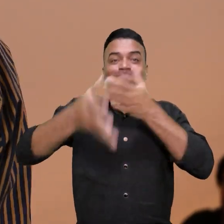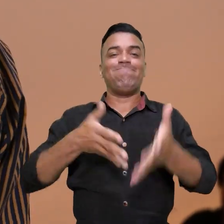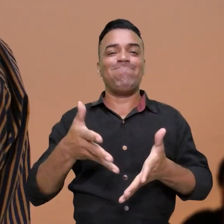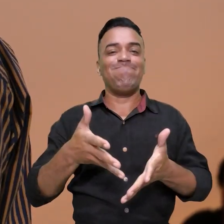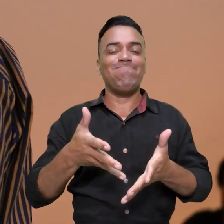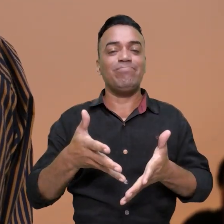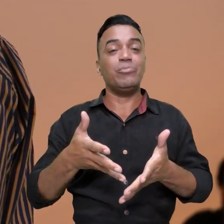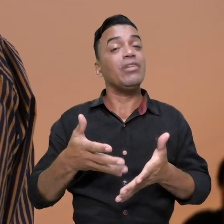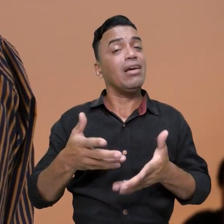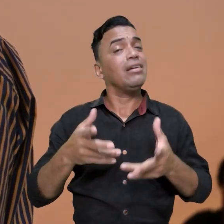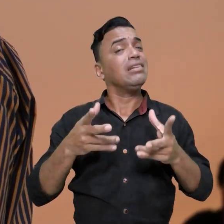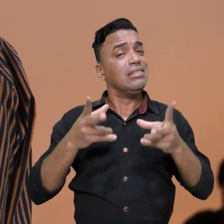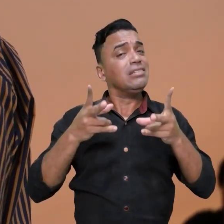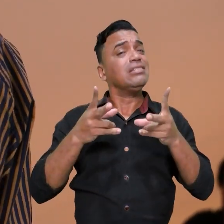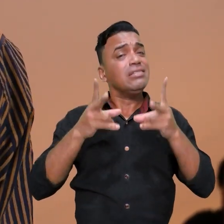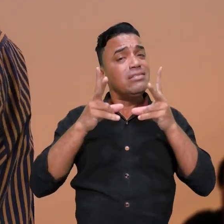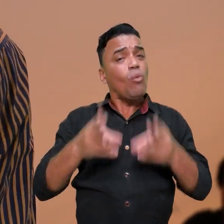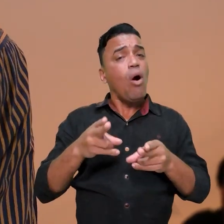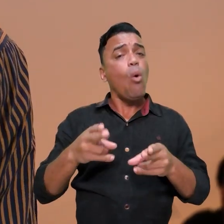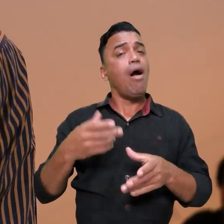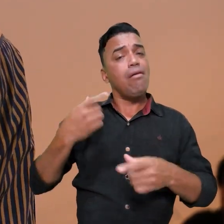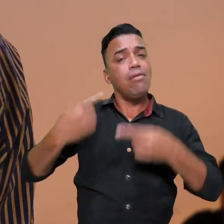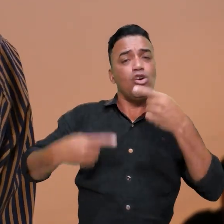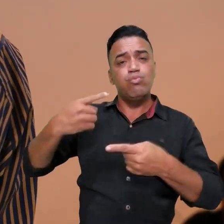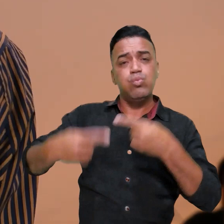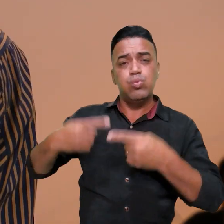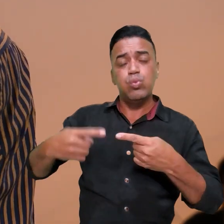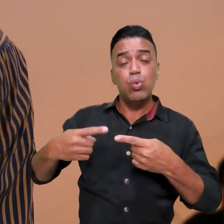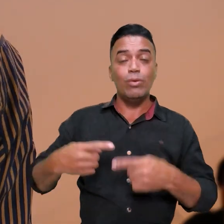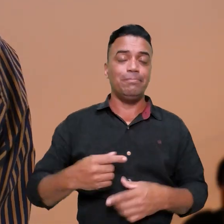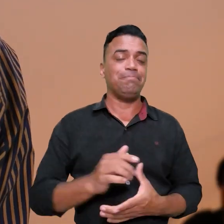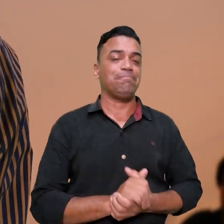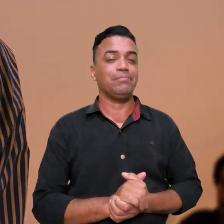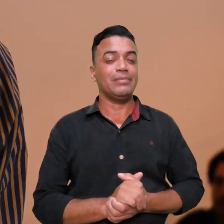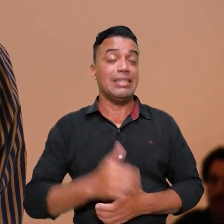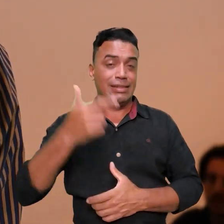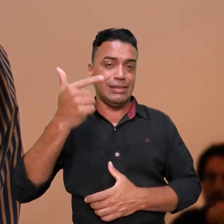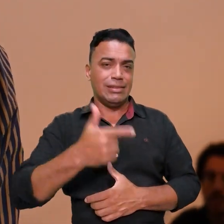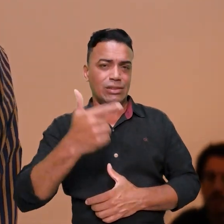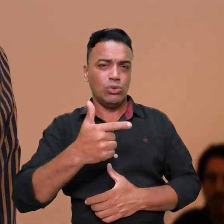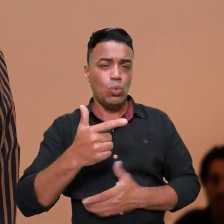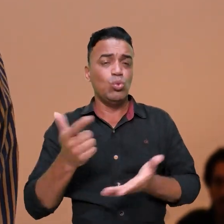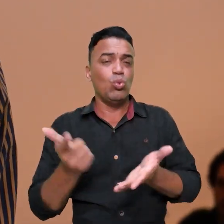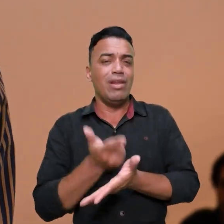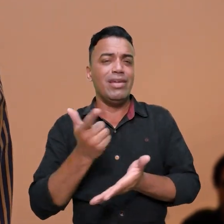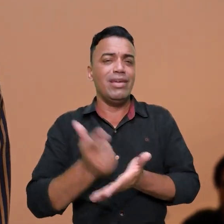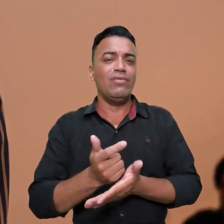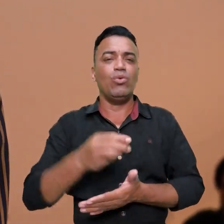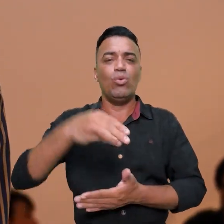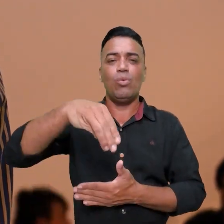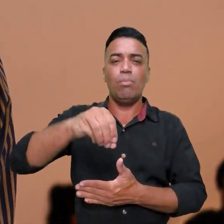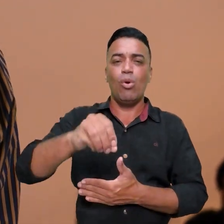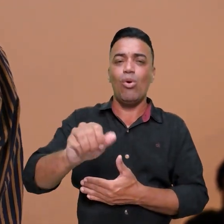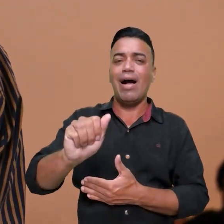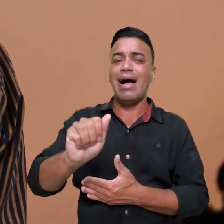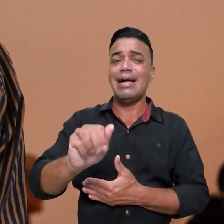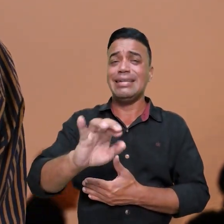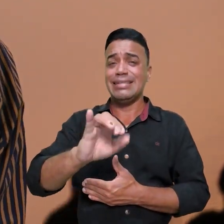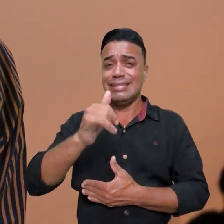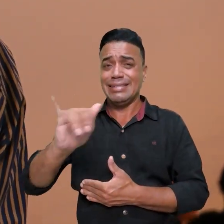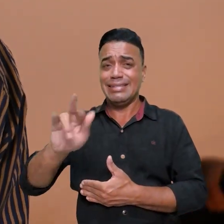gente discutiu aqui. A segunda coisa é, existe um livro do Moacir Scliar